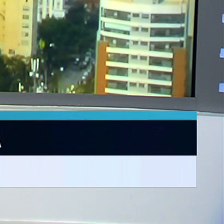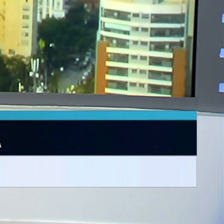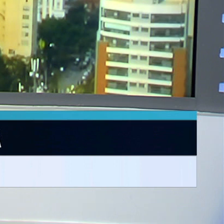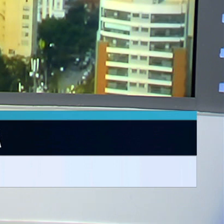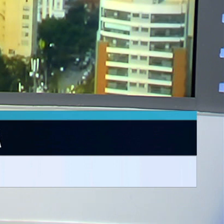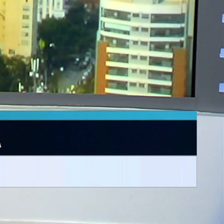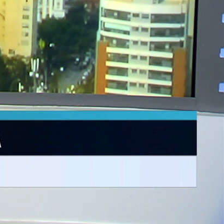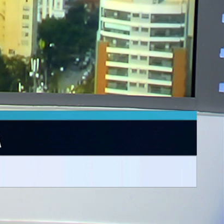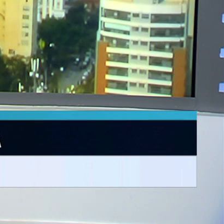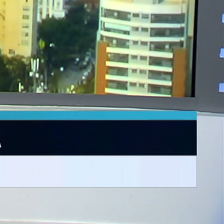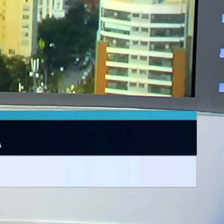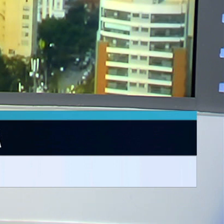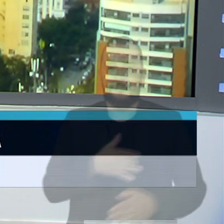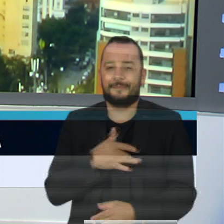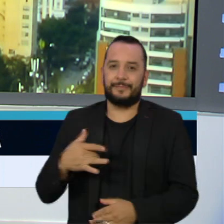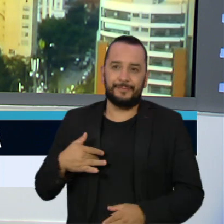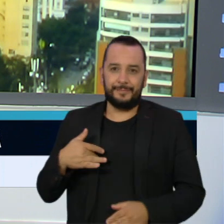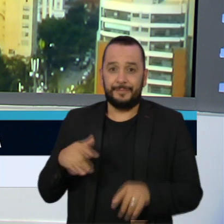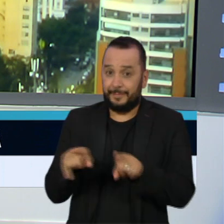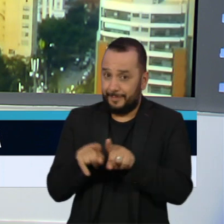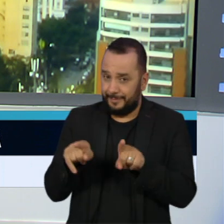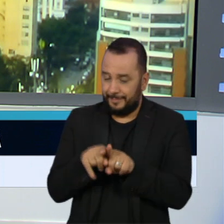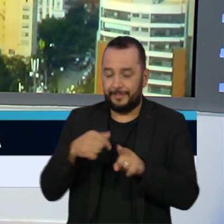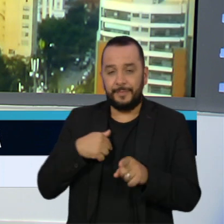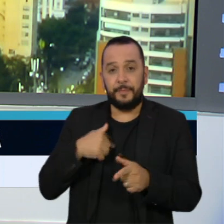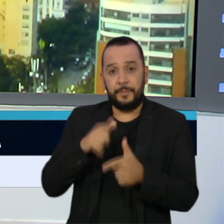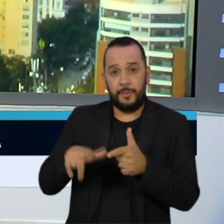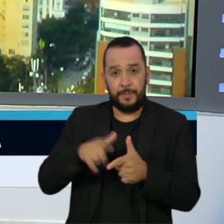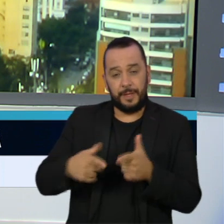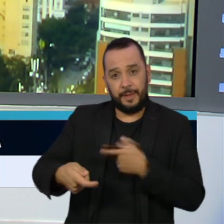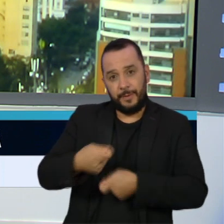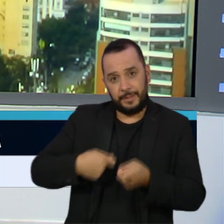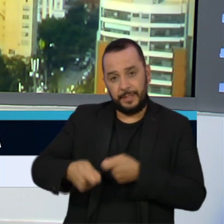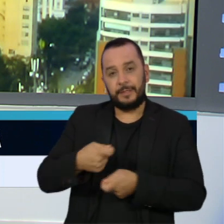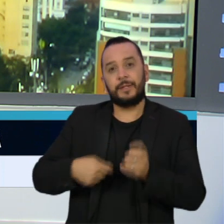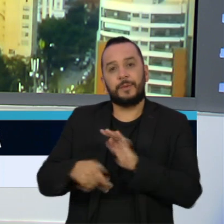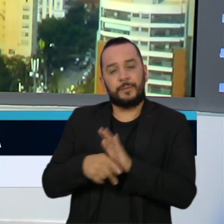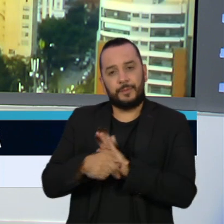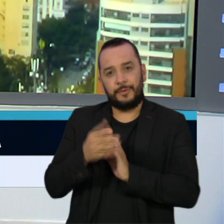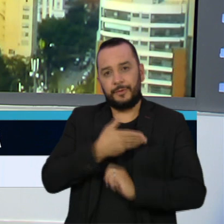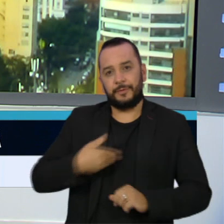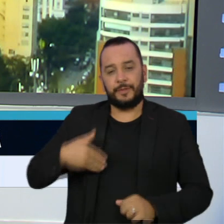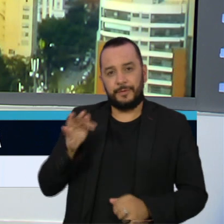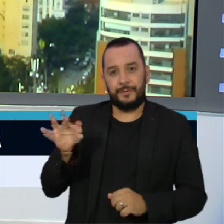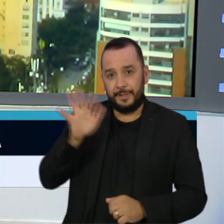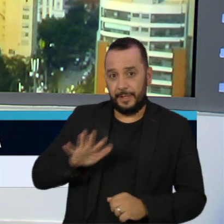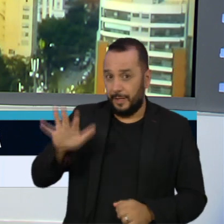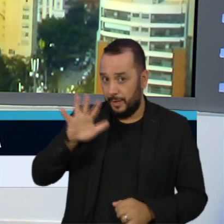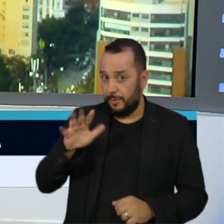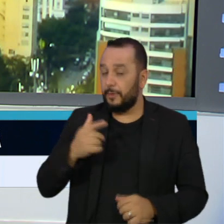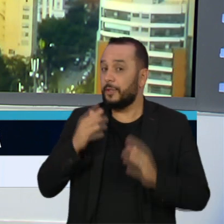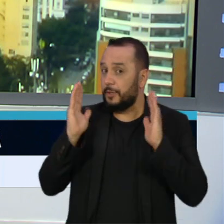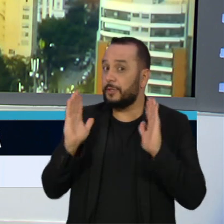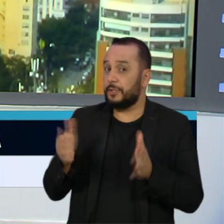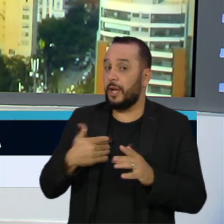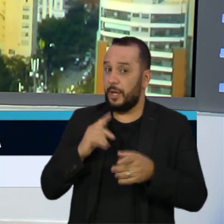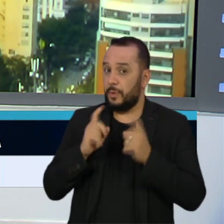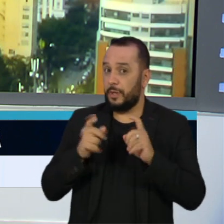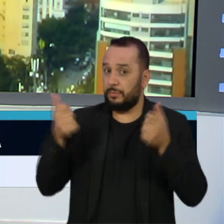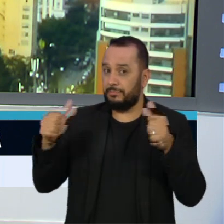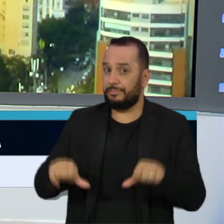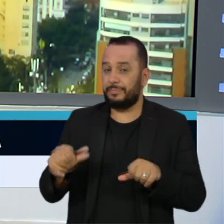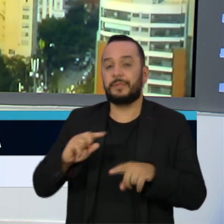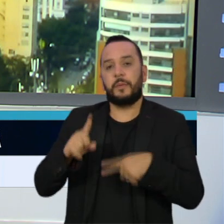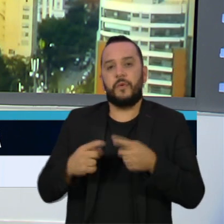Saúde e pivô de suspeitas de irregularidades na negociação de vacinas pelo Governo Federal a sessão foi suspensa e